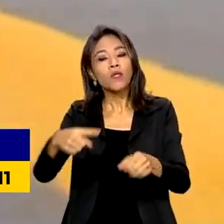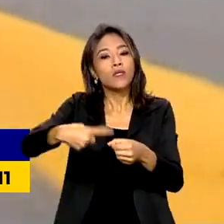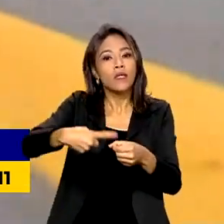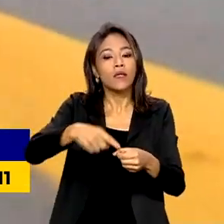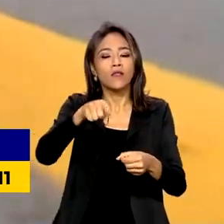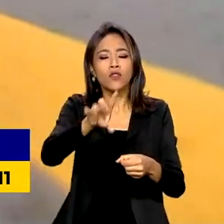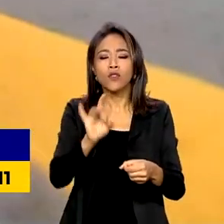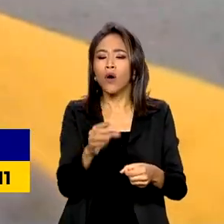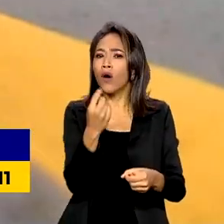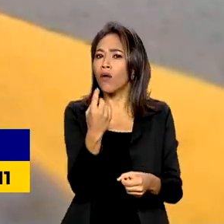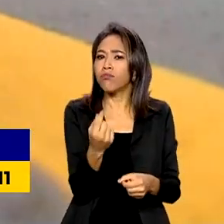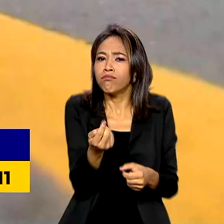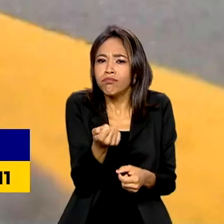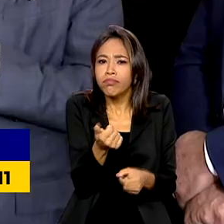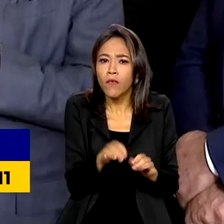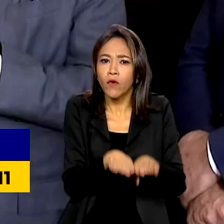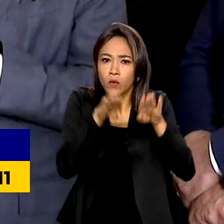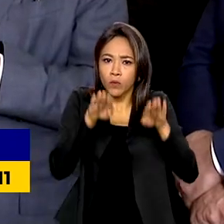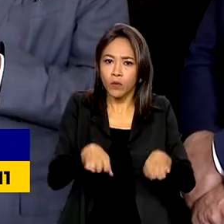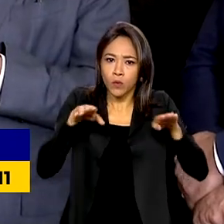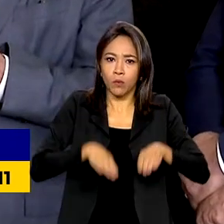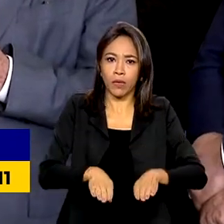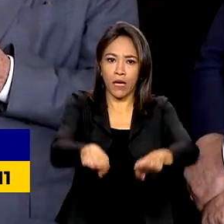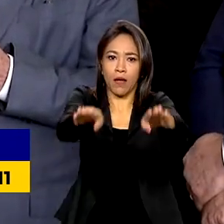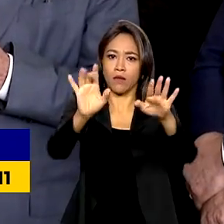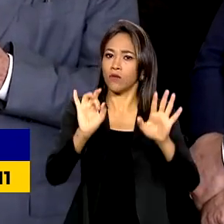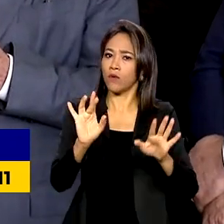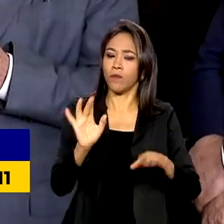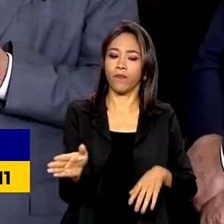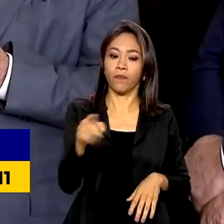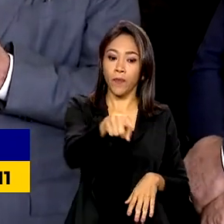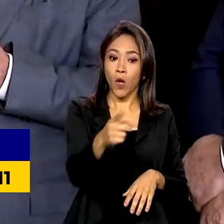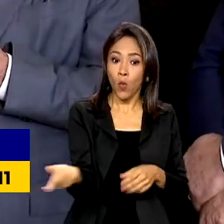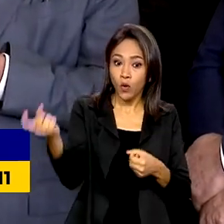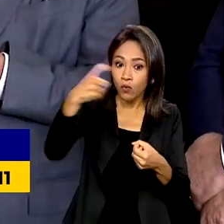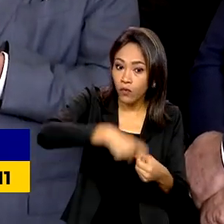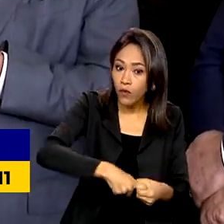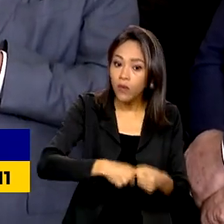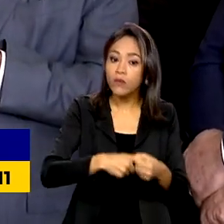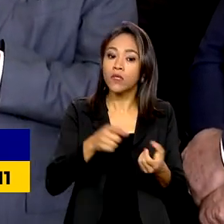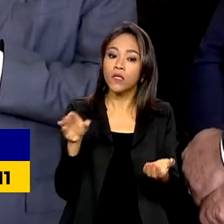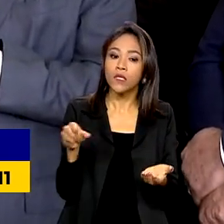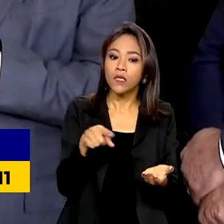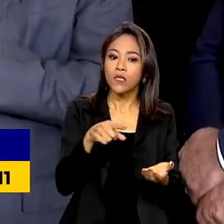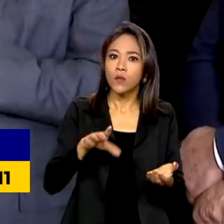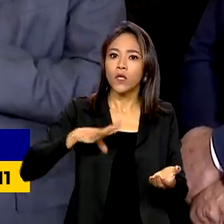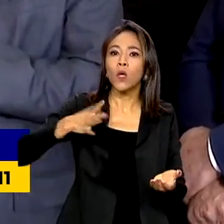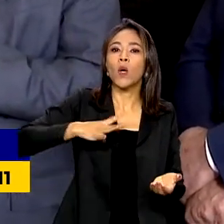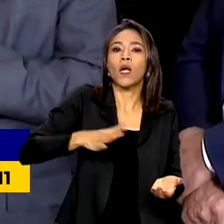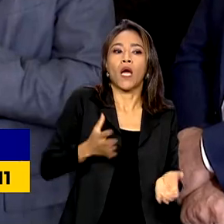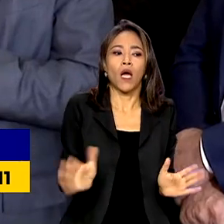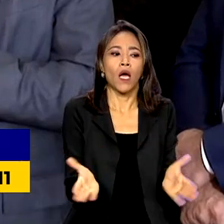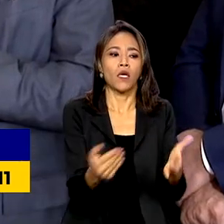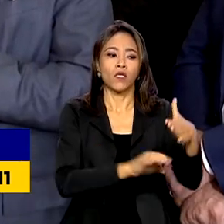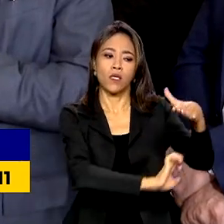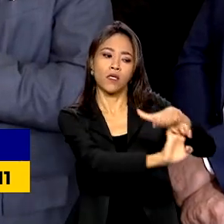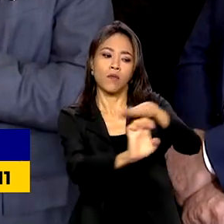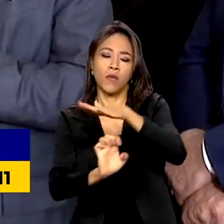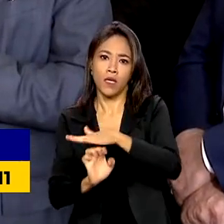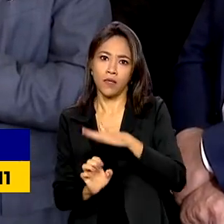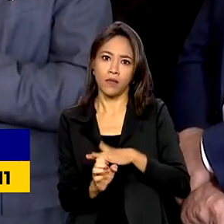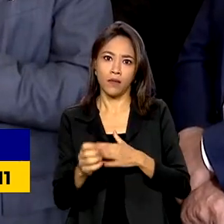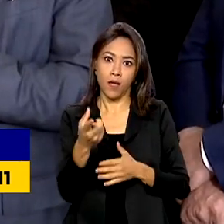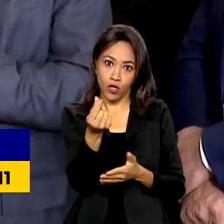pela concessionária Rota do Oeste. Quando o público volta a investir, isso encoraja o setor privado a colocar também novos recursos.